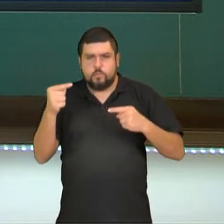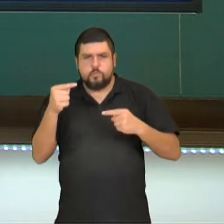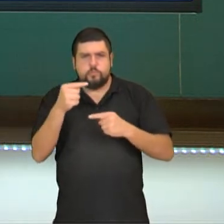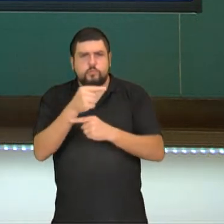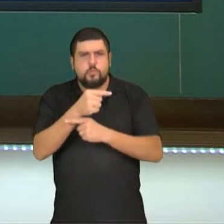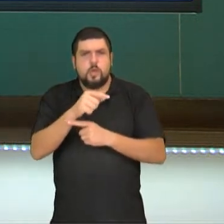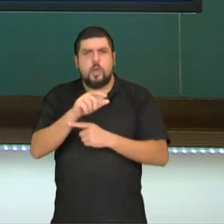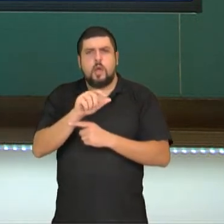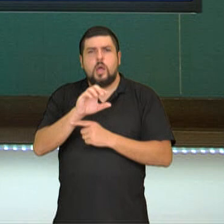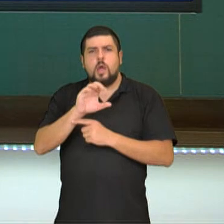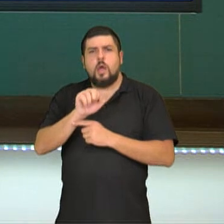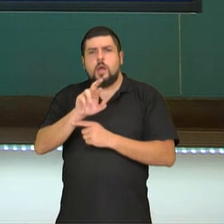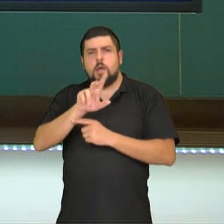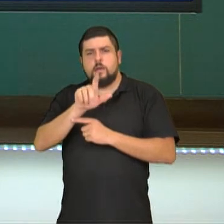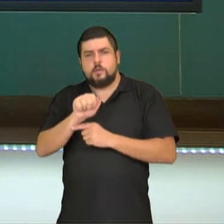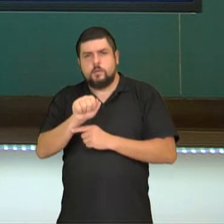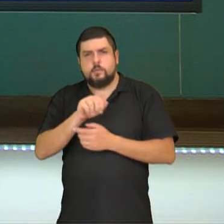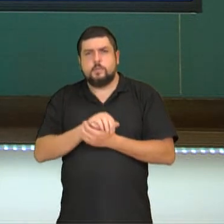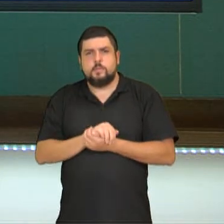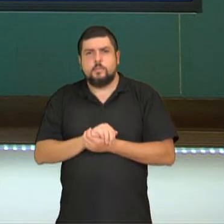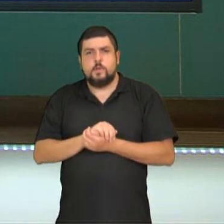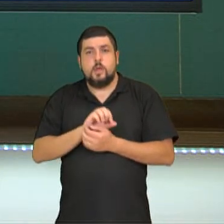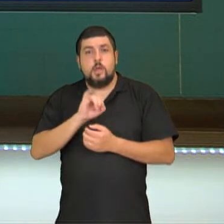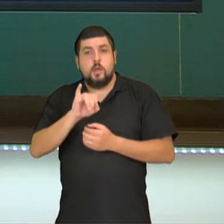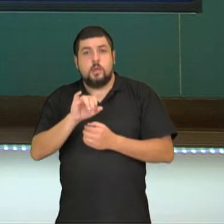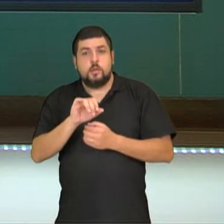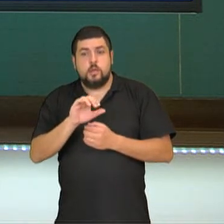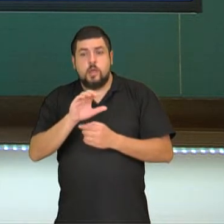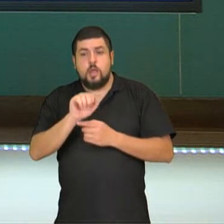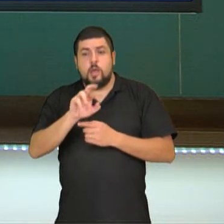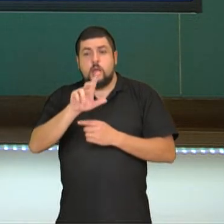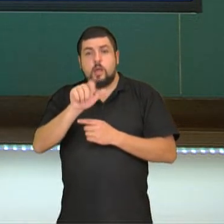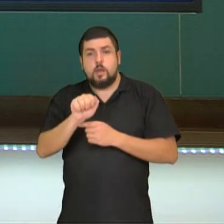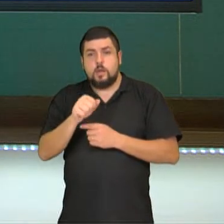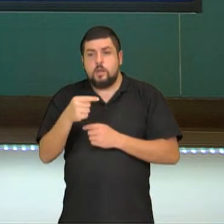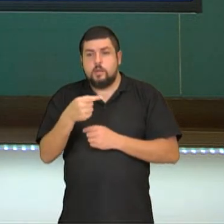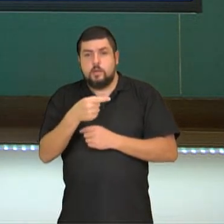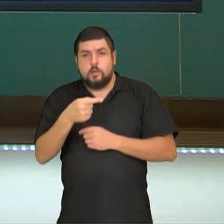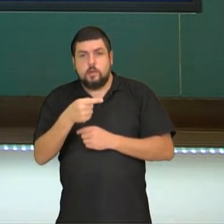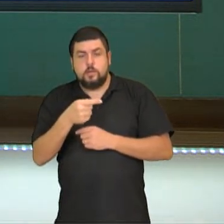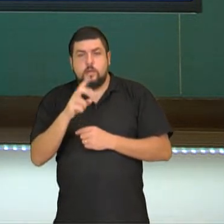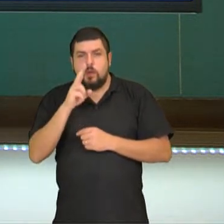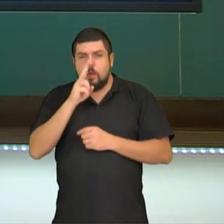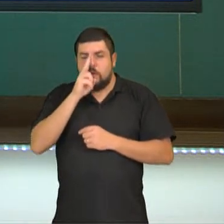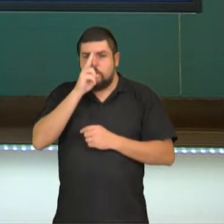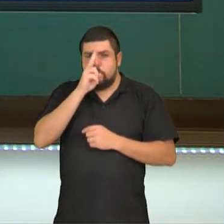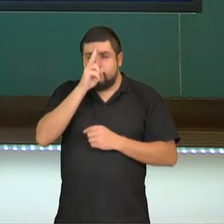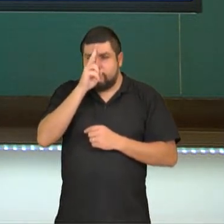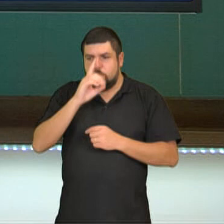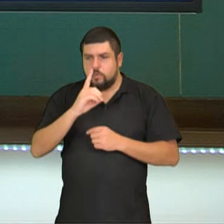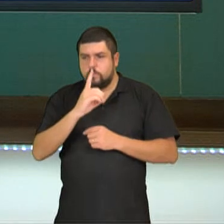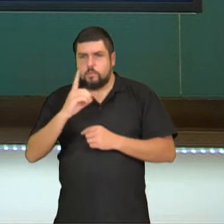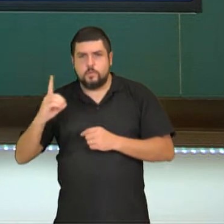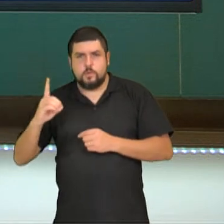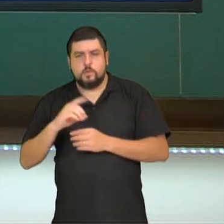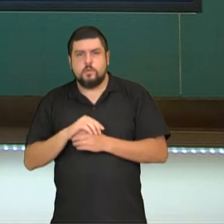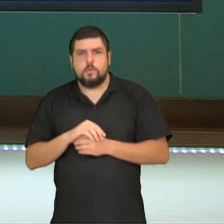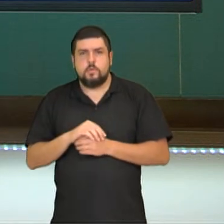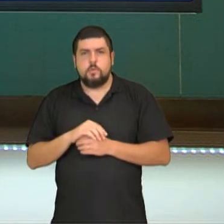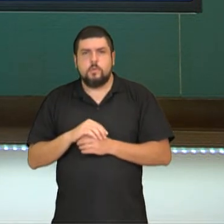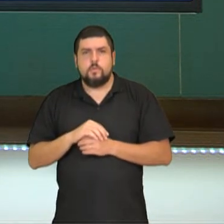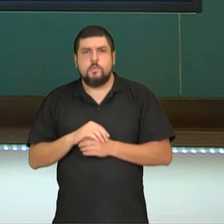né? Se o campo é para a direita, se a carga é negativa, a força será para a direita, né? Se o campo é para a